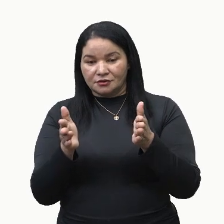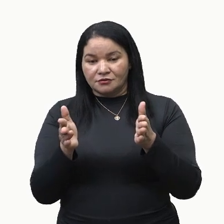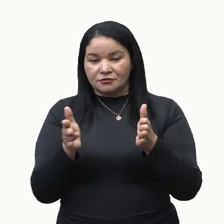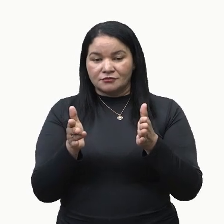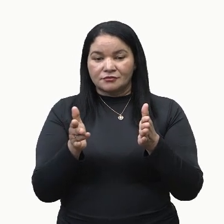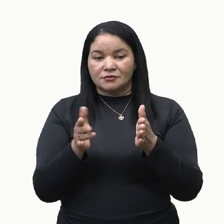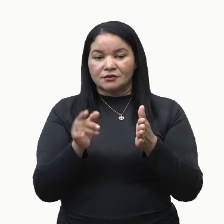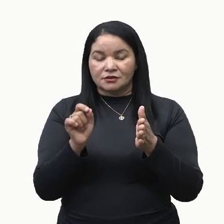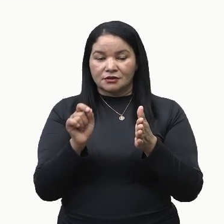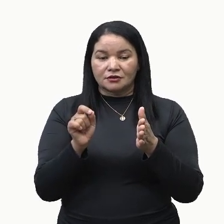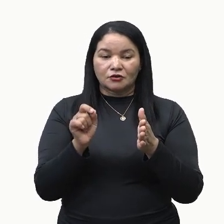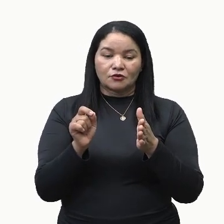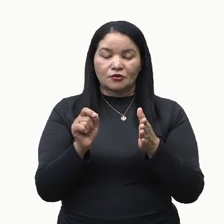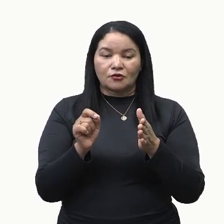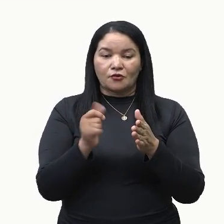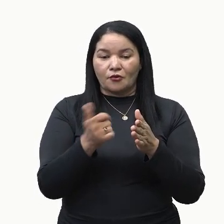11